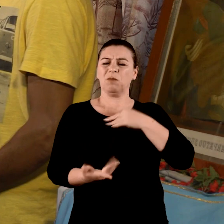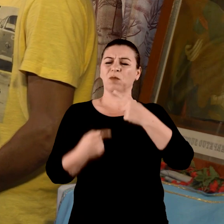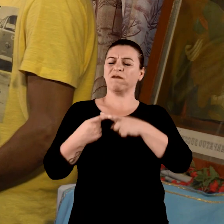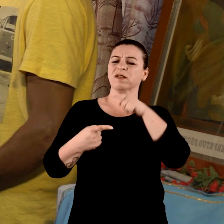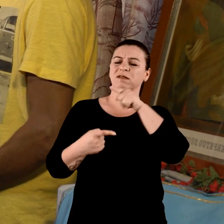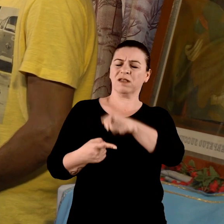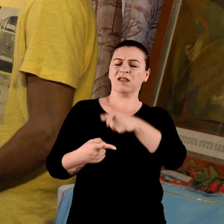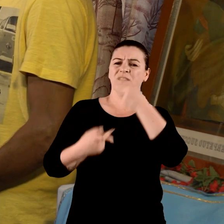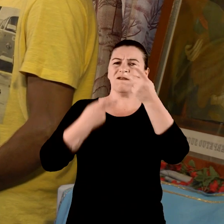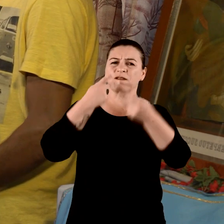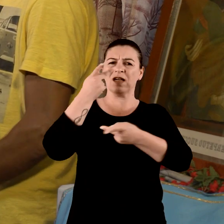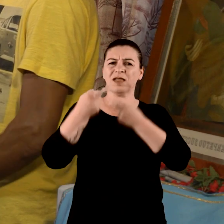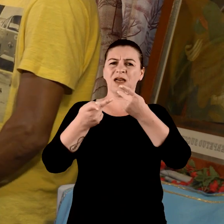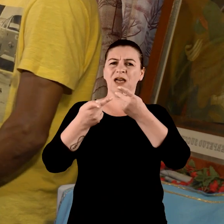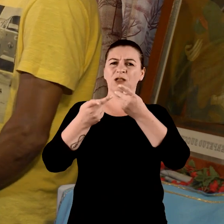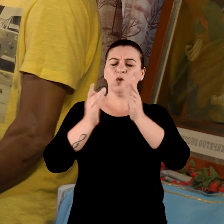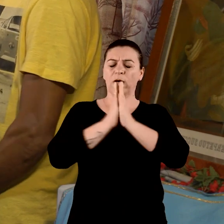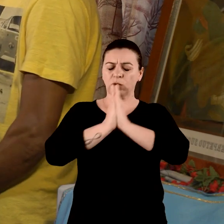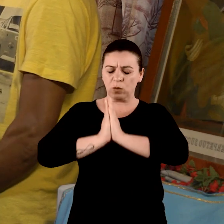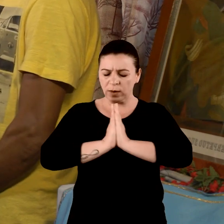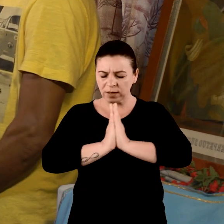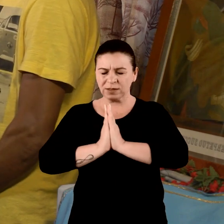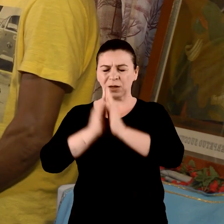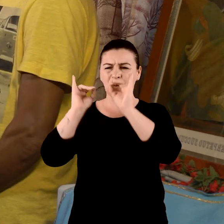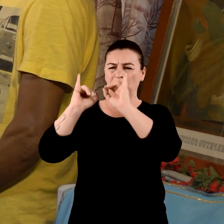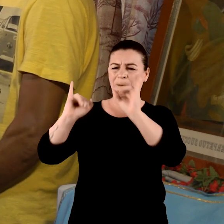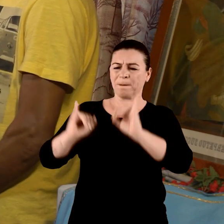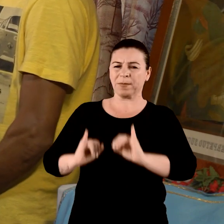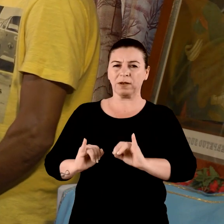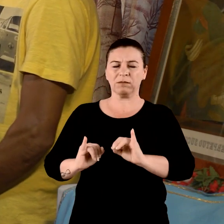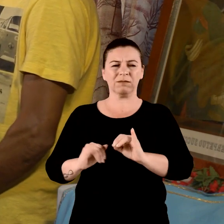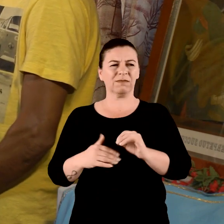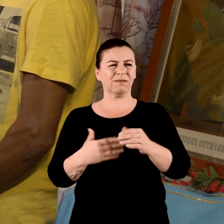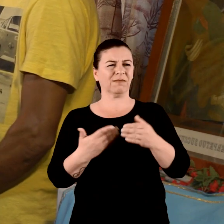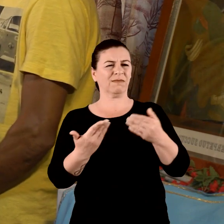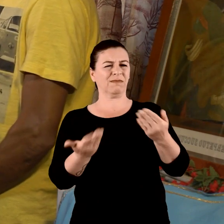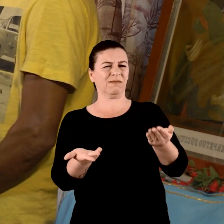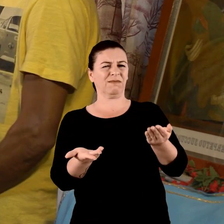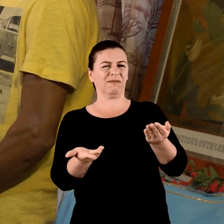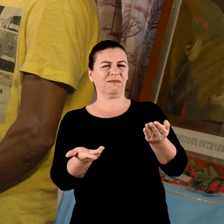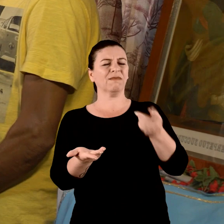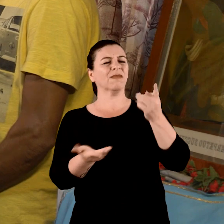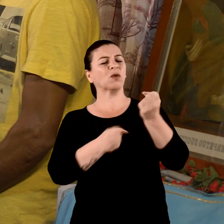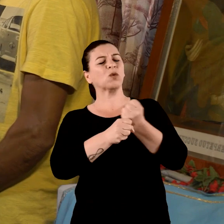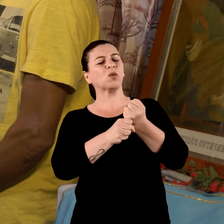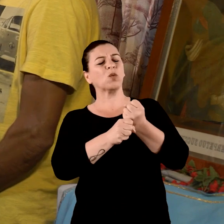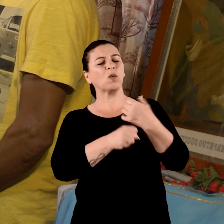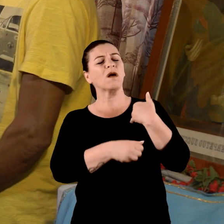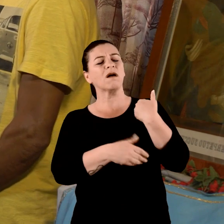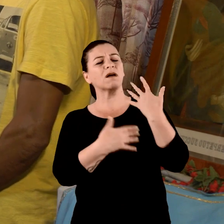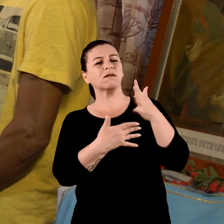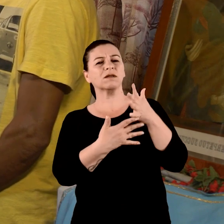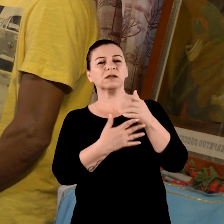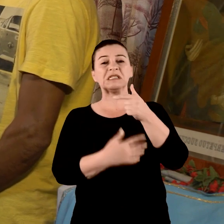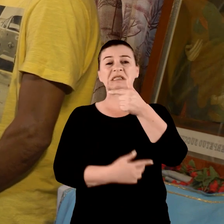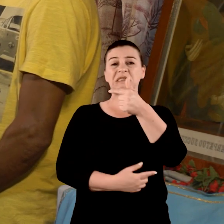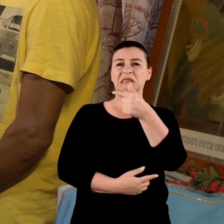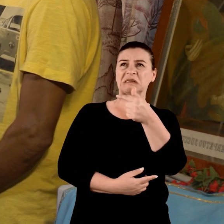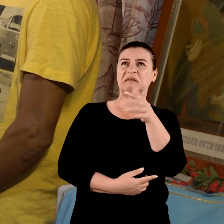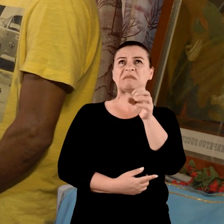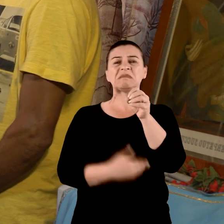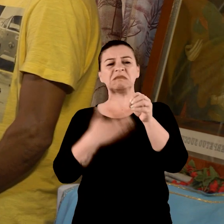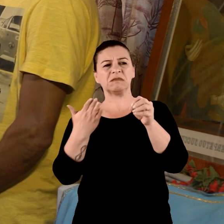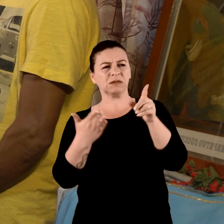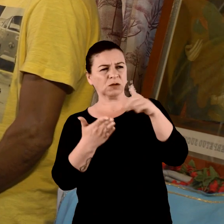está pregando adoração a ídolos. Eu olhei para ele e falei, quantos anos o senhor tem? São 70 e